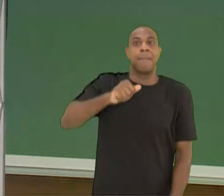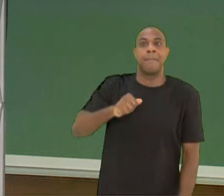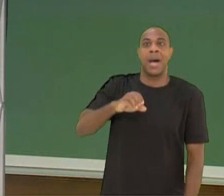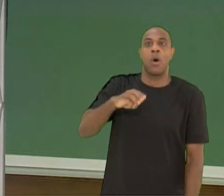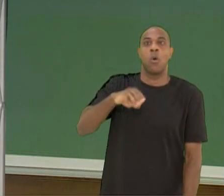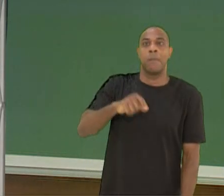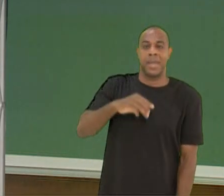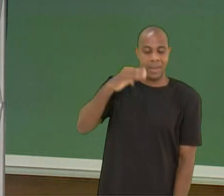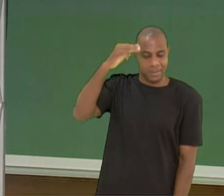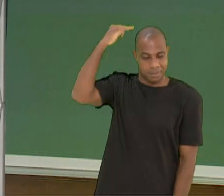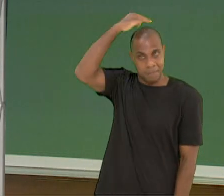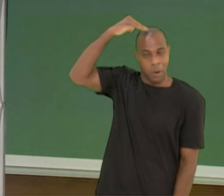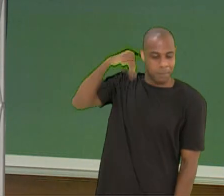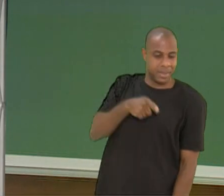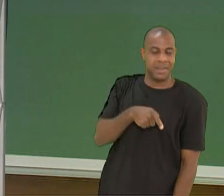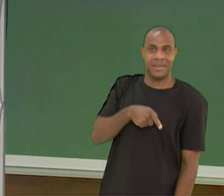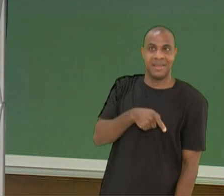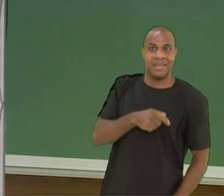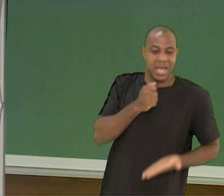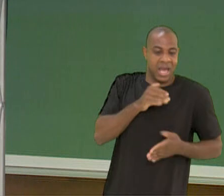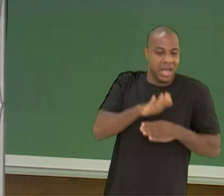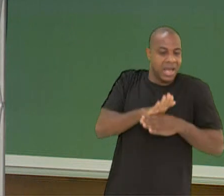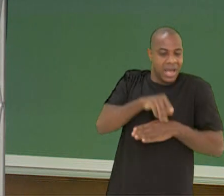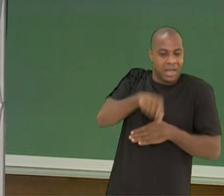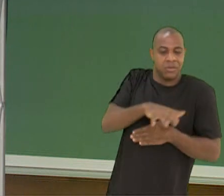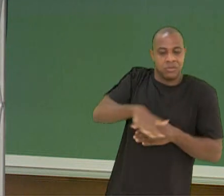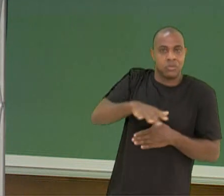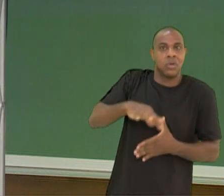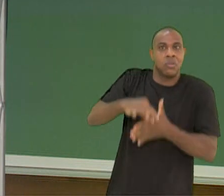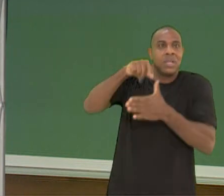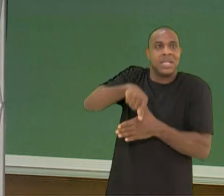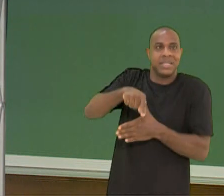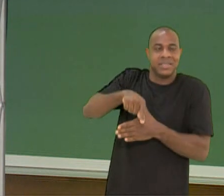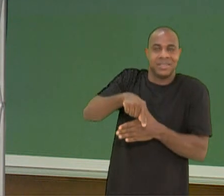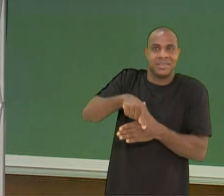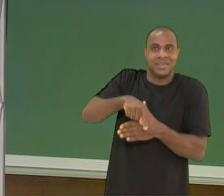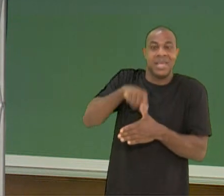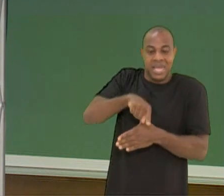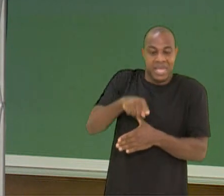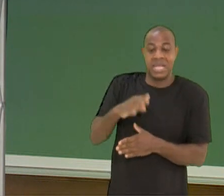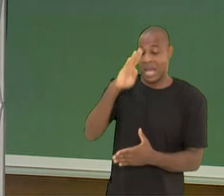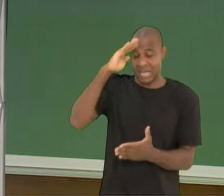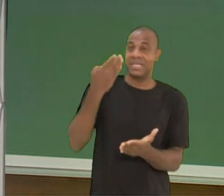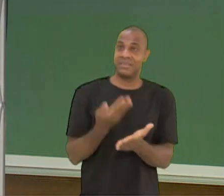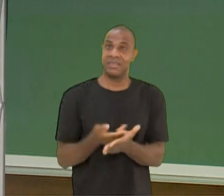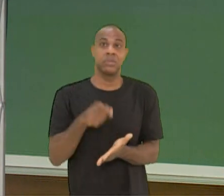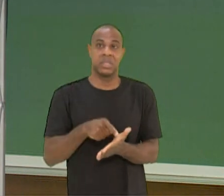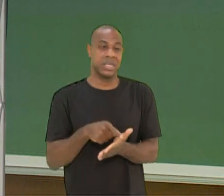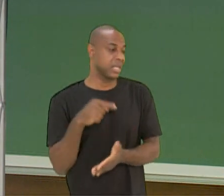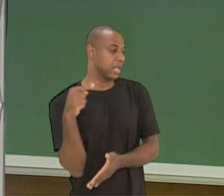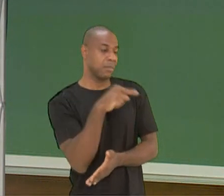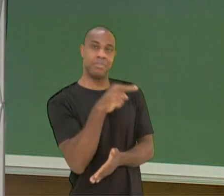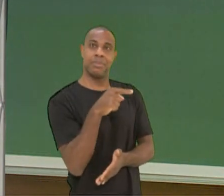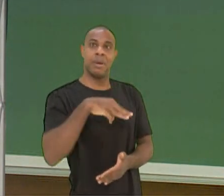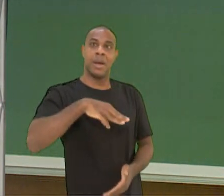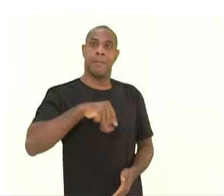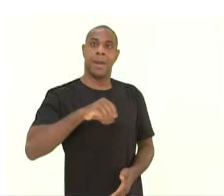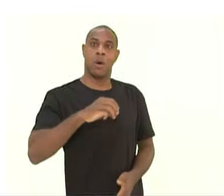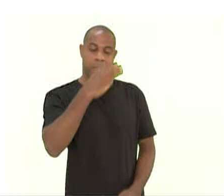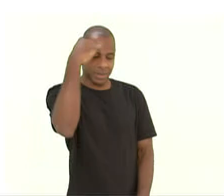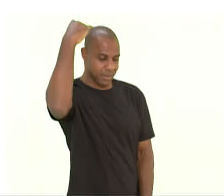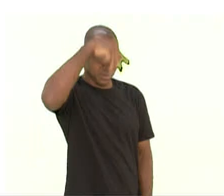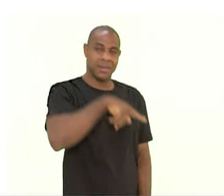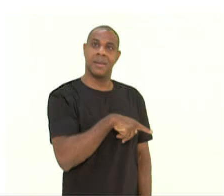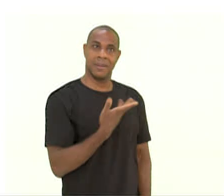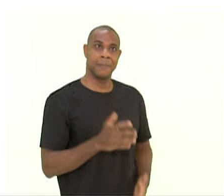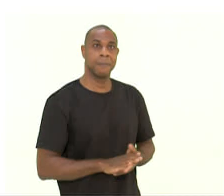aquele líder daquele governo. Então, um califado promoveu ali na divisa da Síria com o Iraque, eu já mostro no mapa.